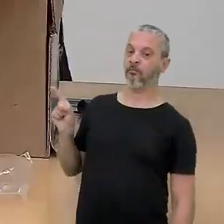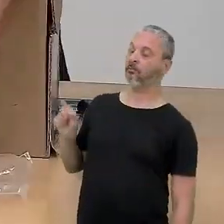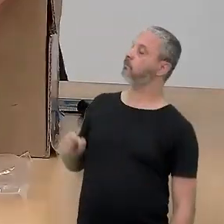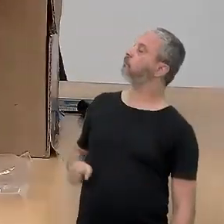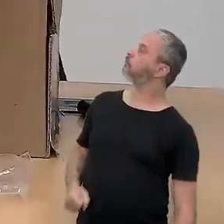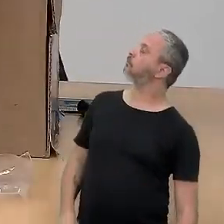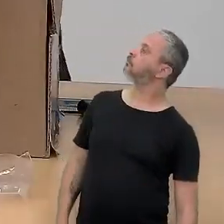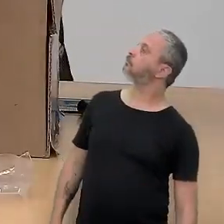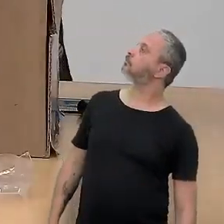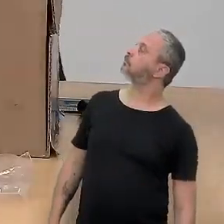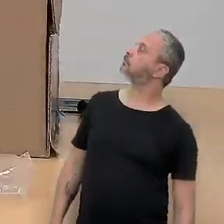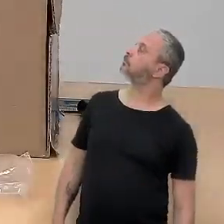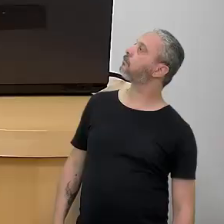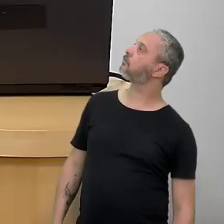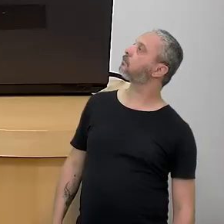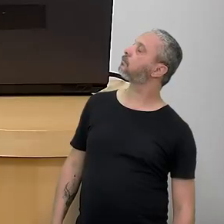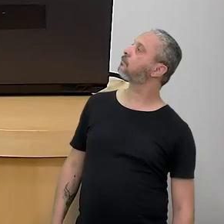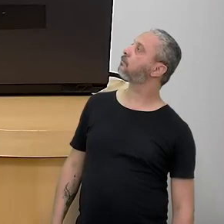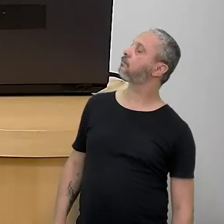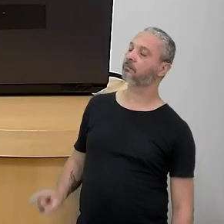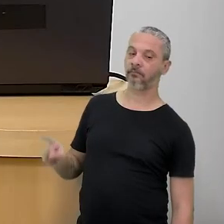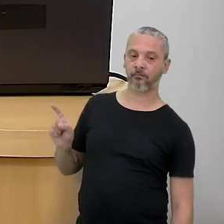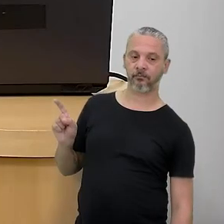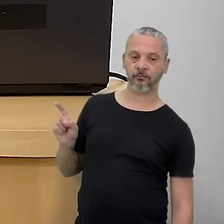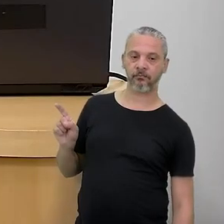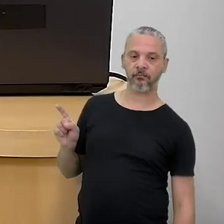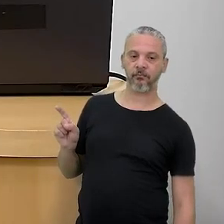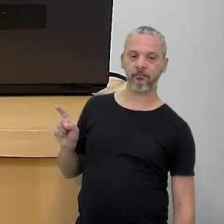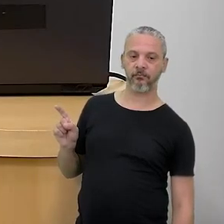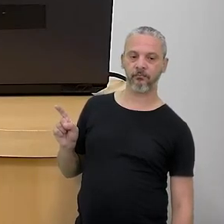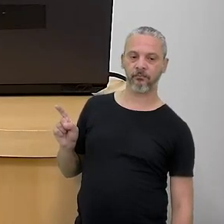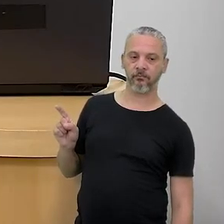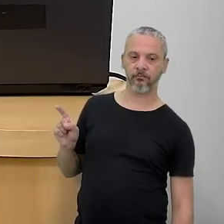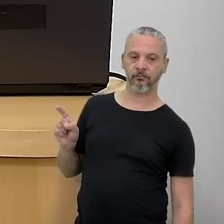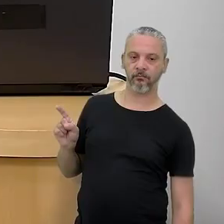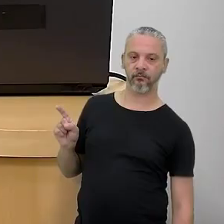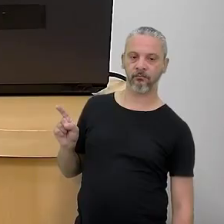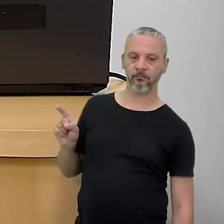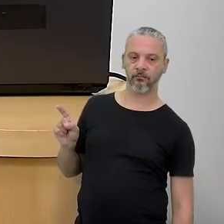Vou até mostrar para vocês aqui no foco.